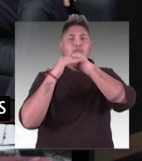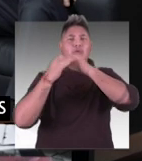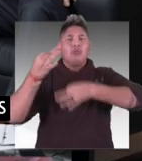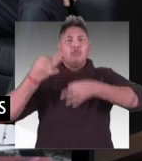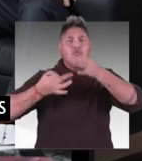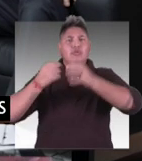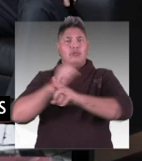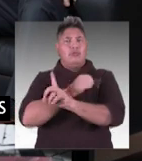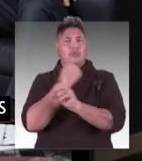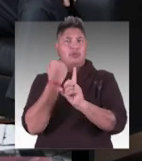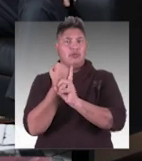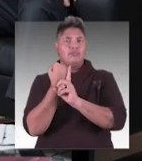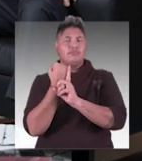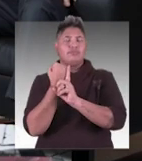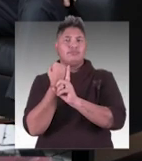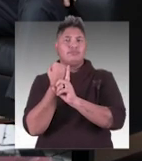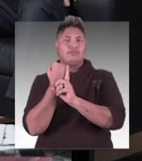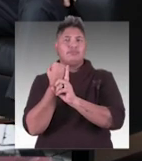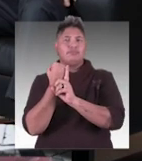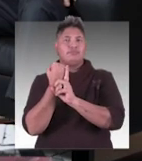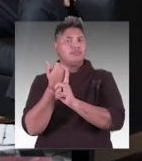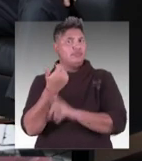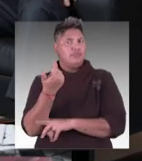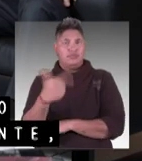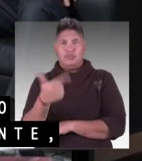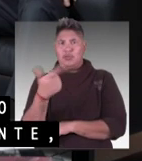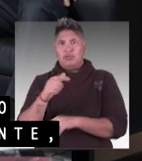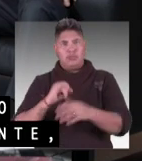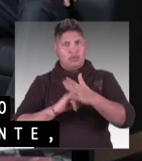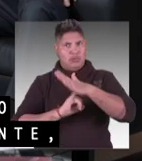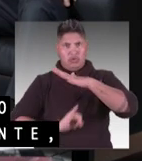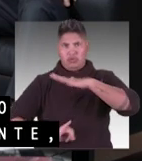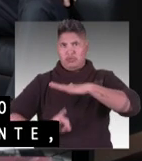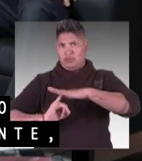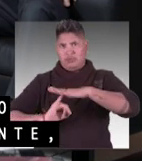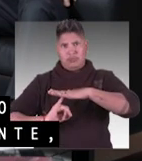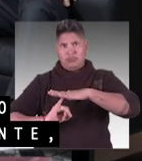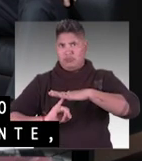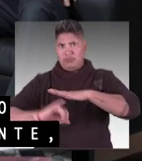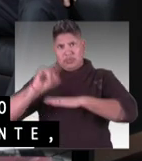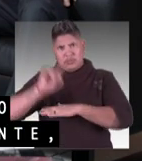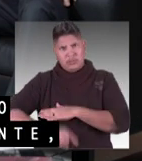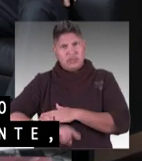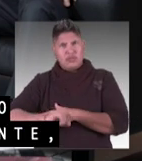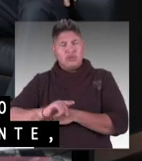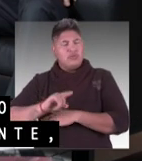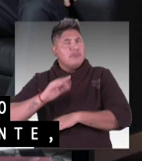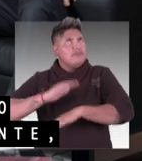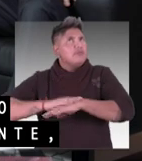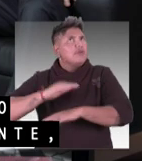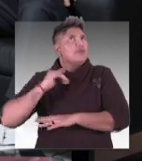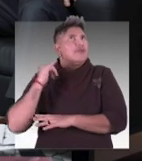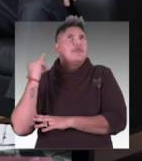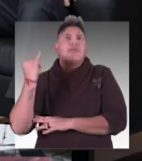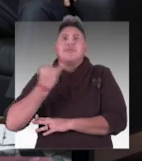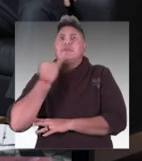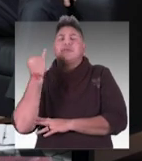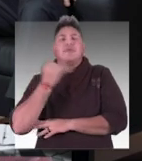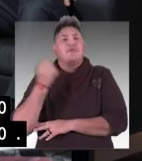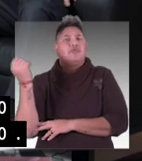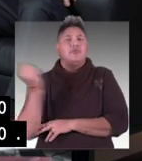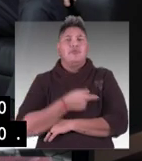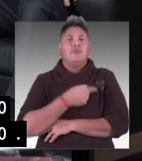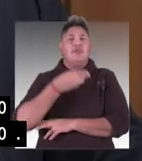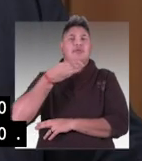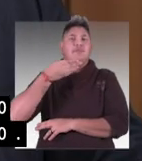justiça social, não há instituição que seja tão relevante, seja tão importante como o Ministério